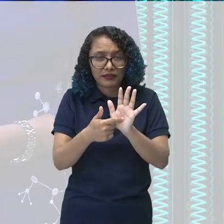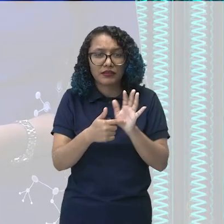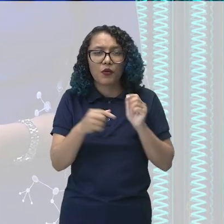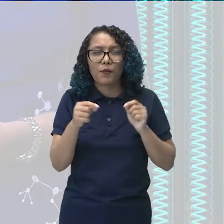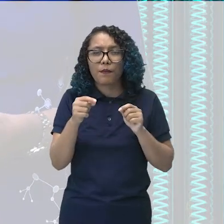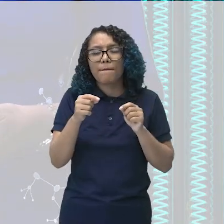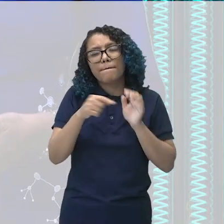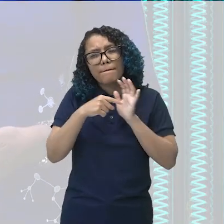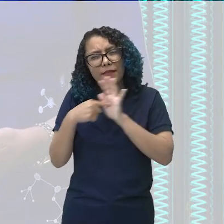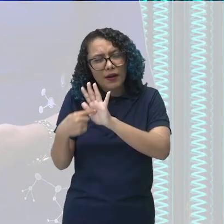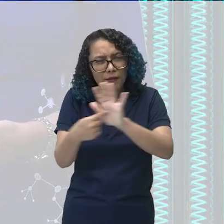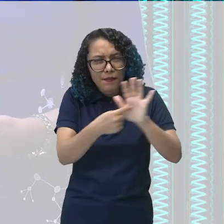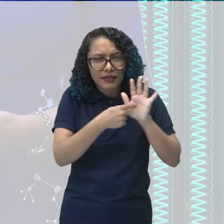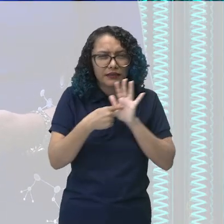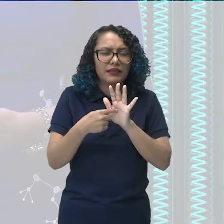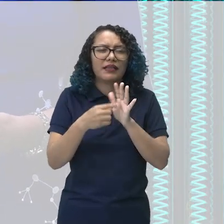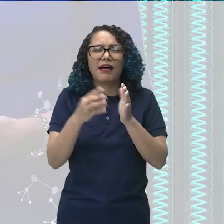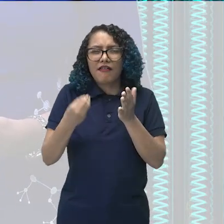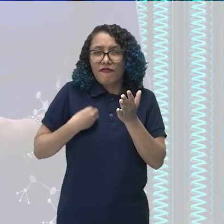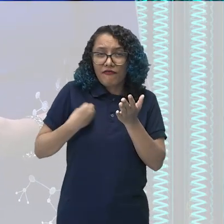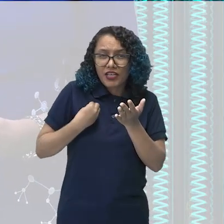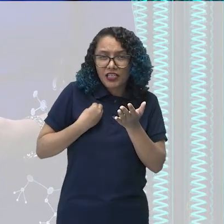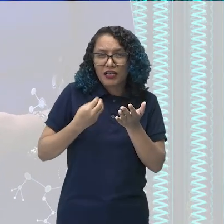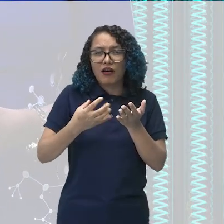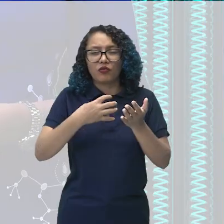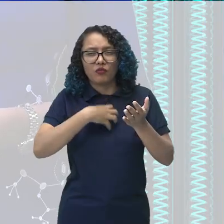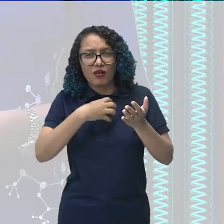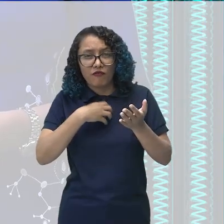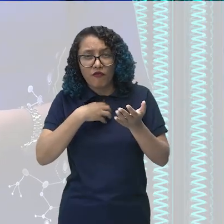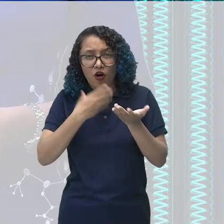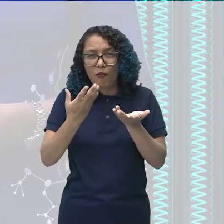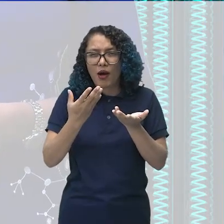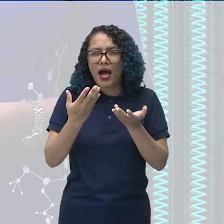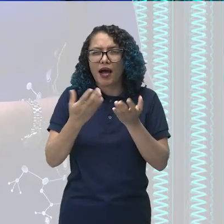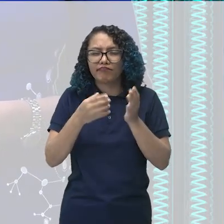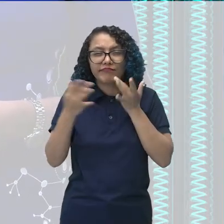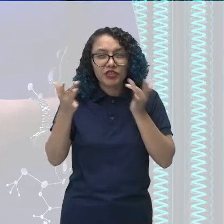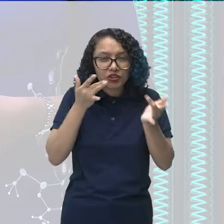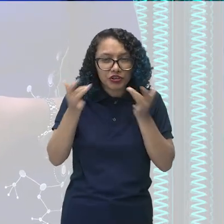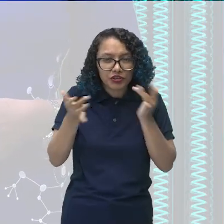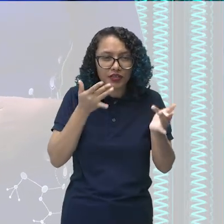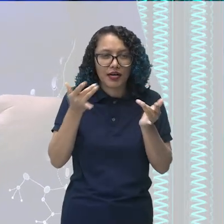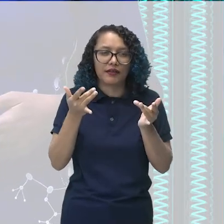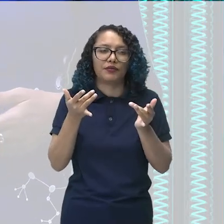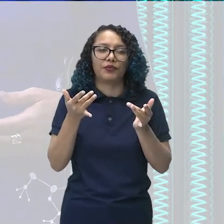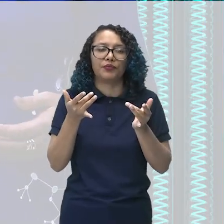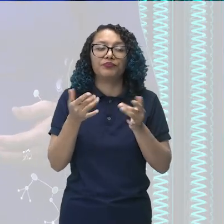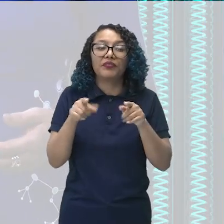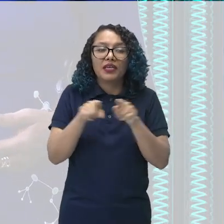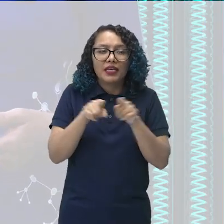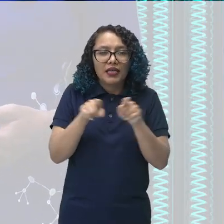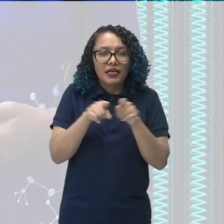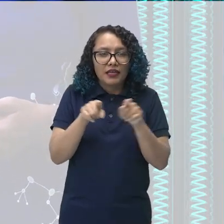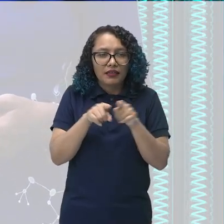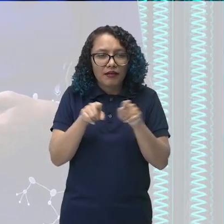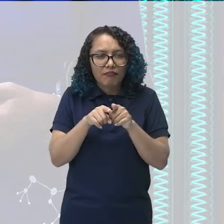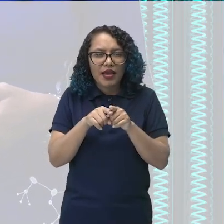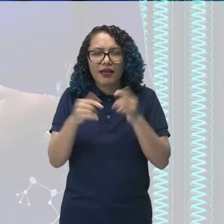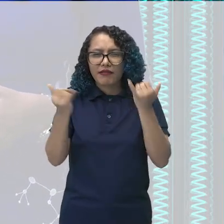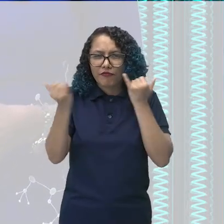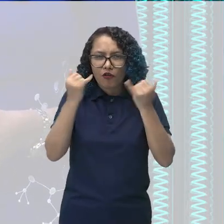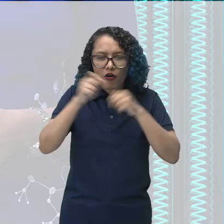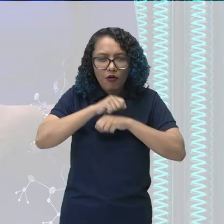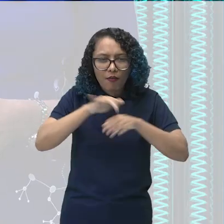a realidade de uma forma dramatizada. O teatro documentário busca informar e engajar o público